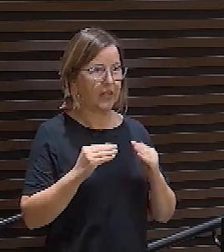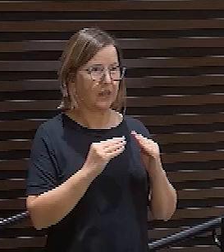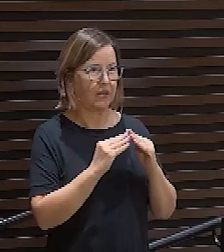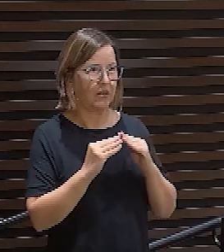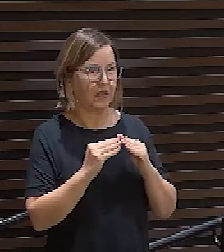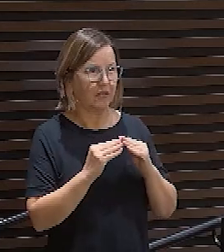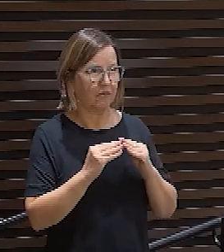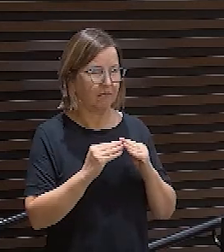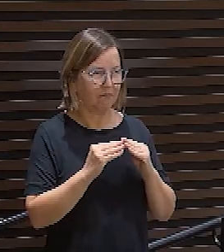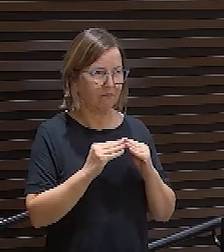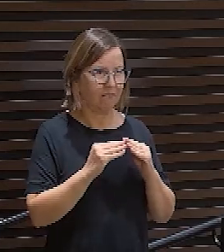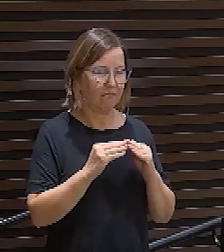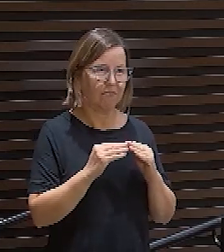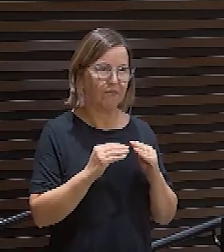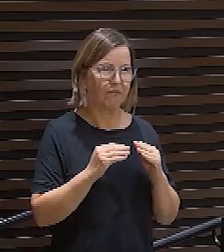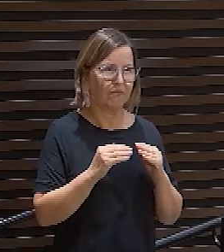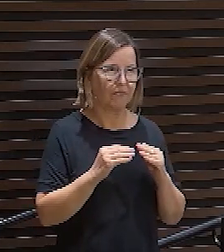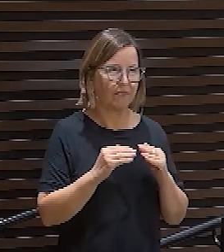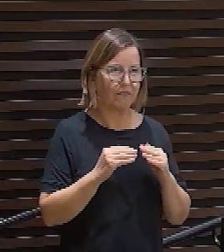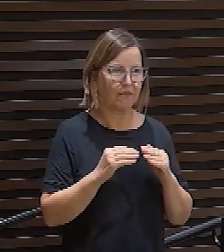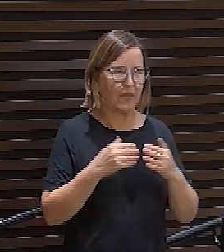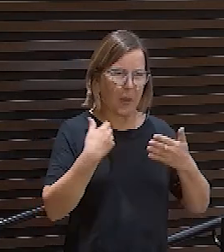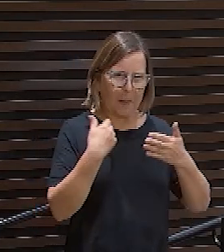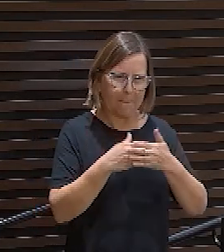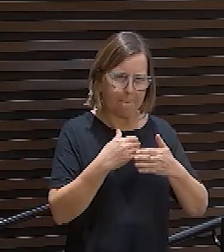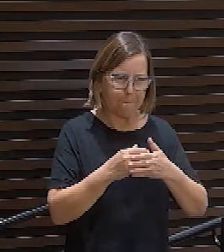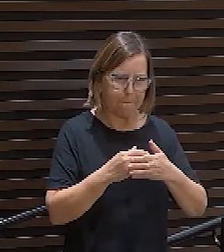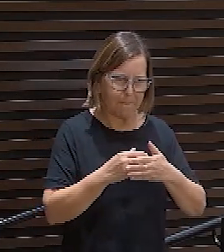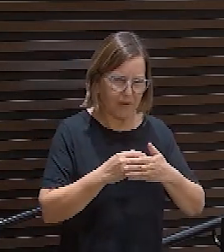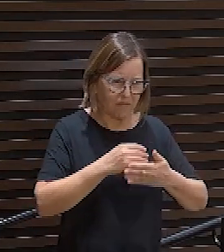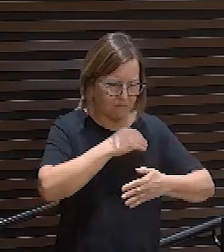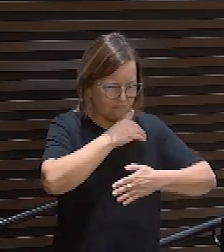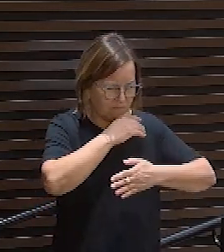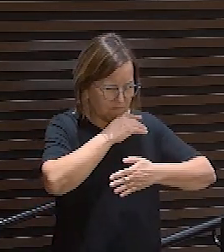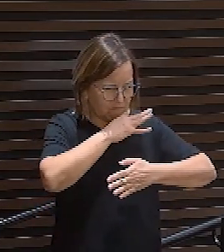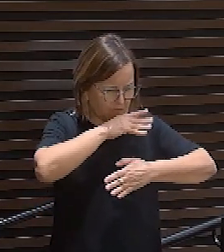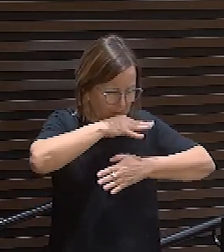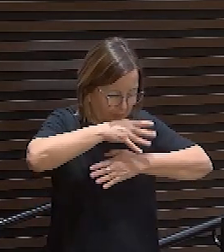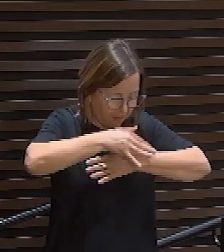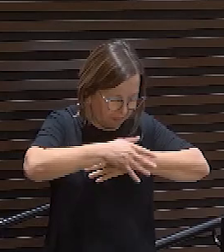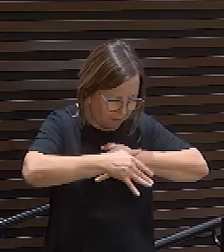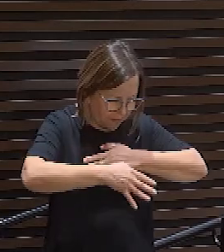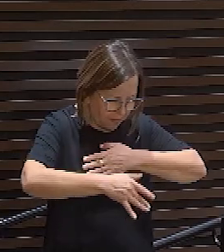um estrondo de 1000 trovões. E quando você olha pela tua janela,